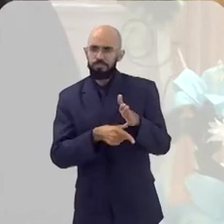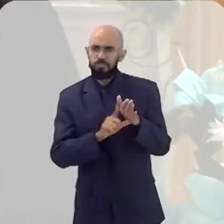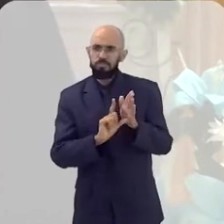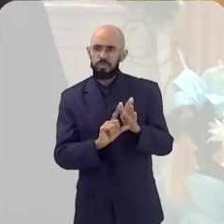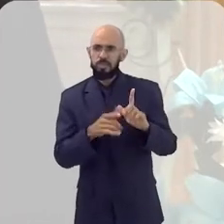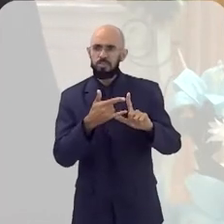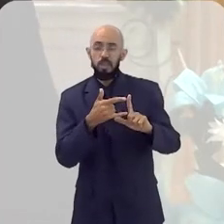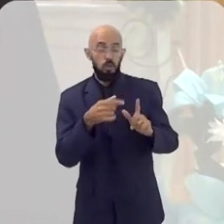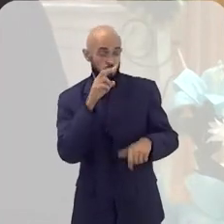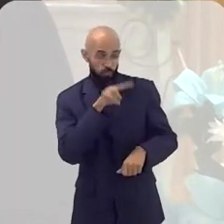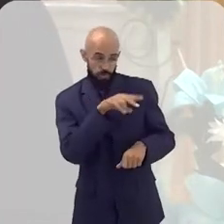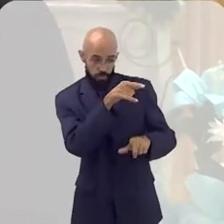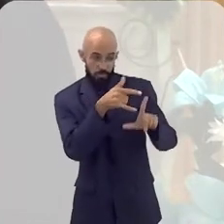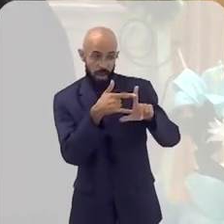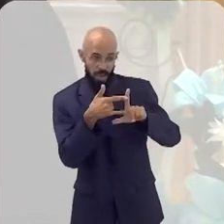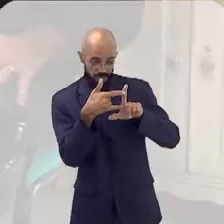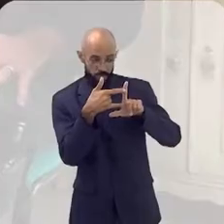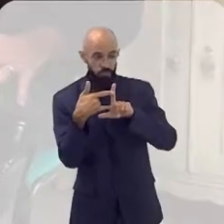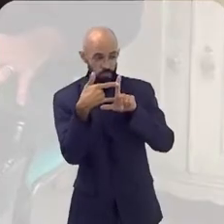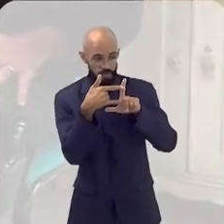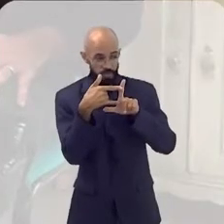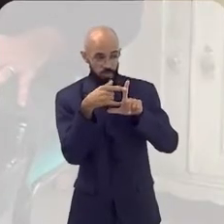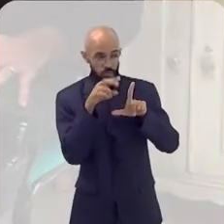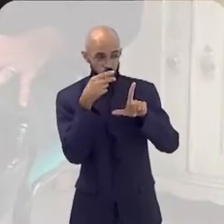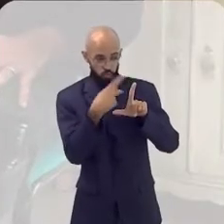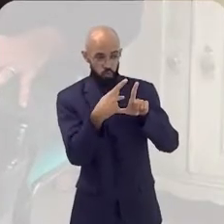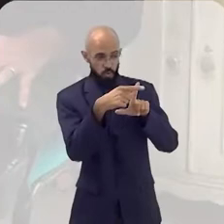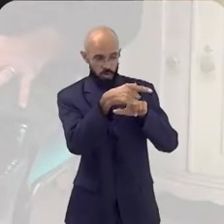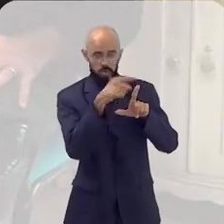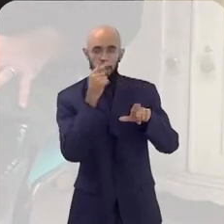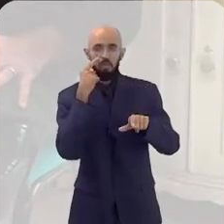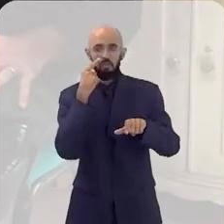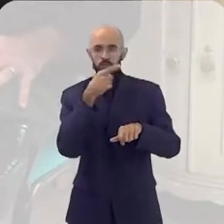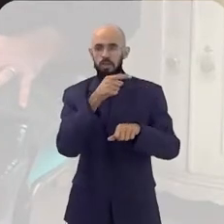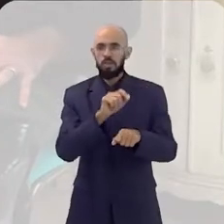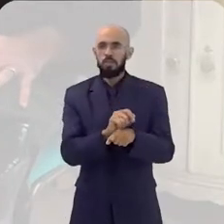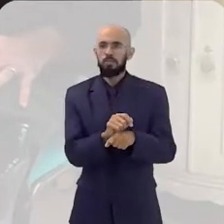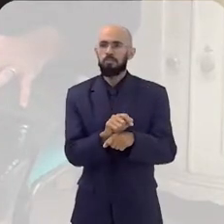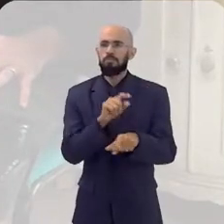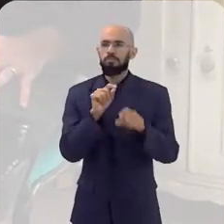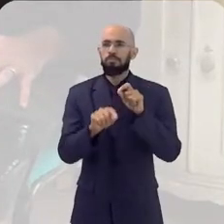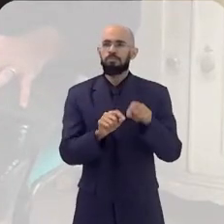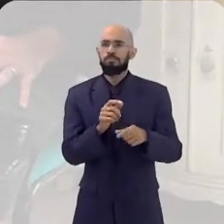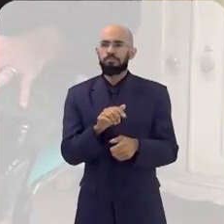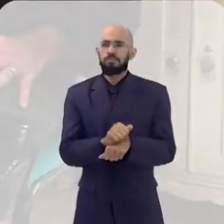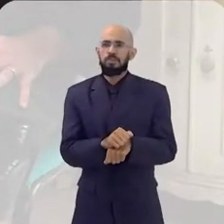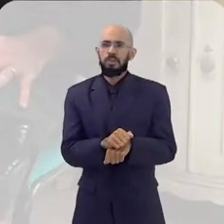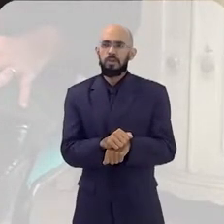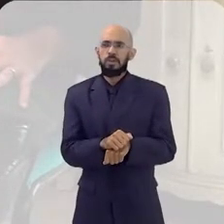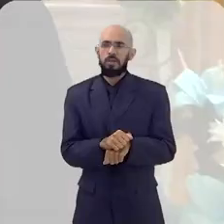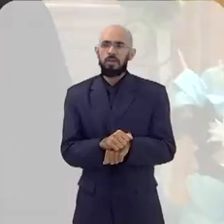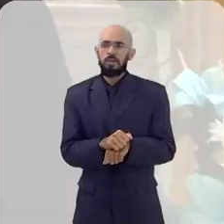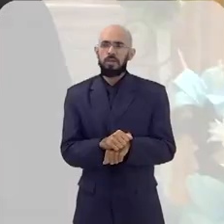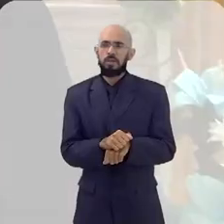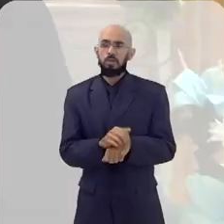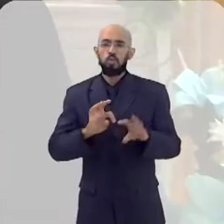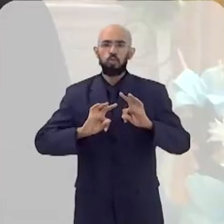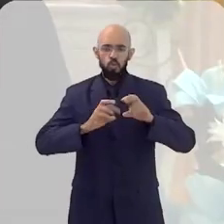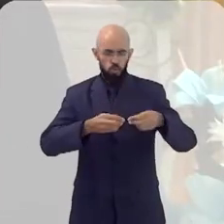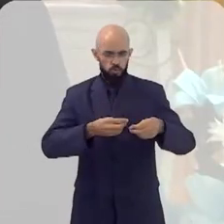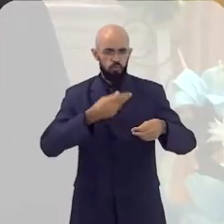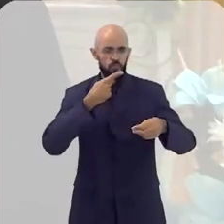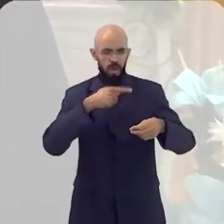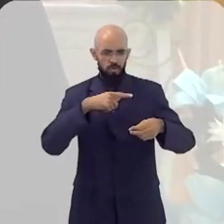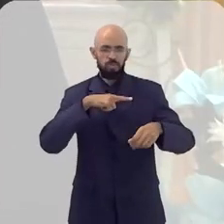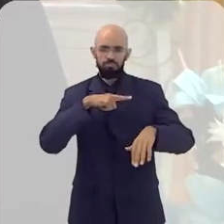assisti uma live de vocês, né, onde as pessoas, você até citou essa parte, né, que todo mundo